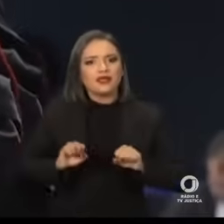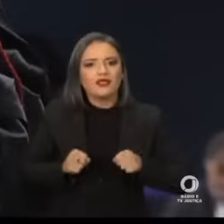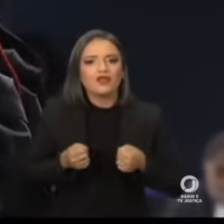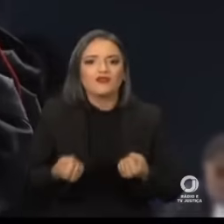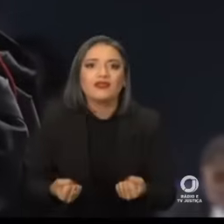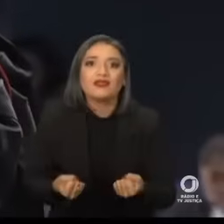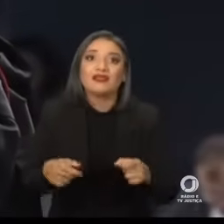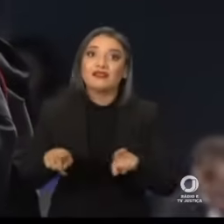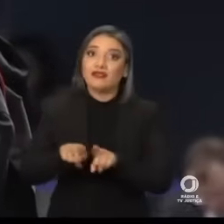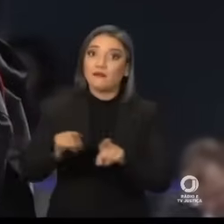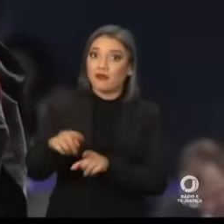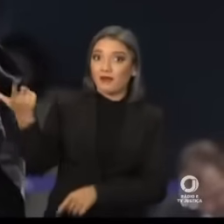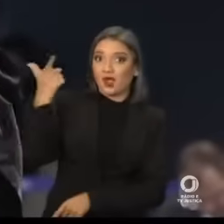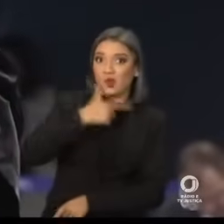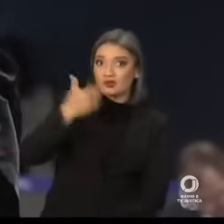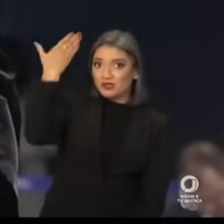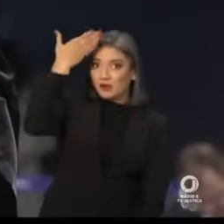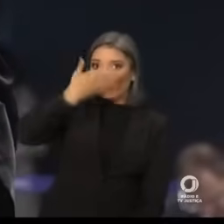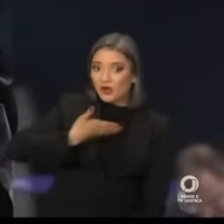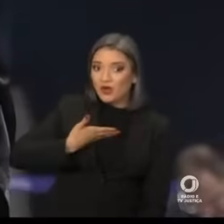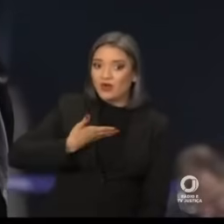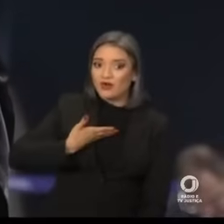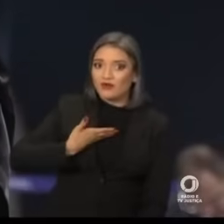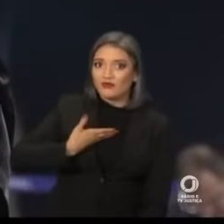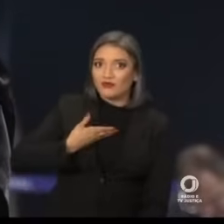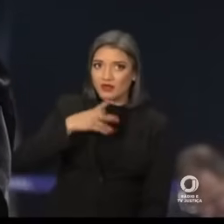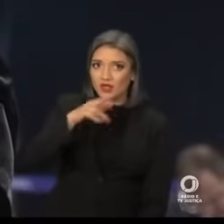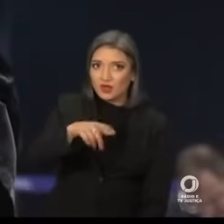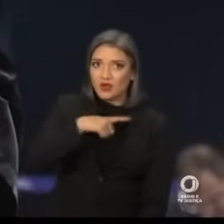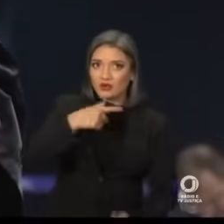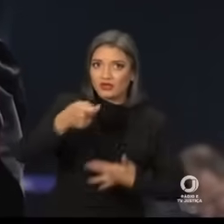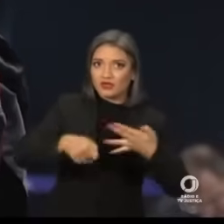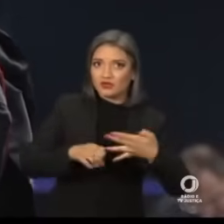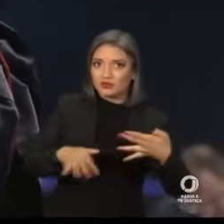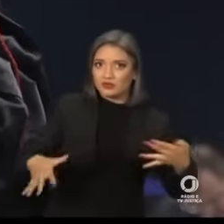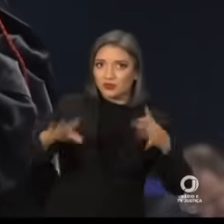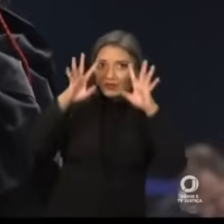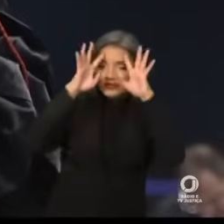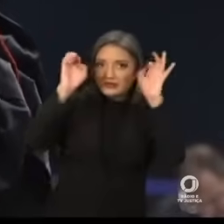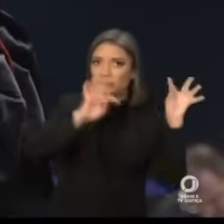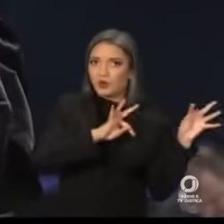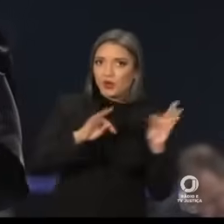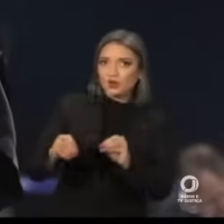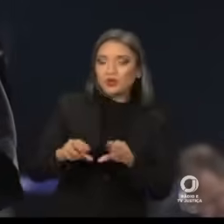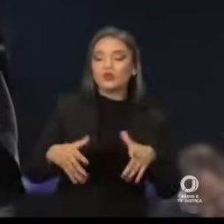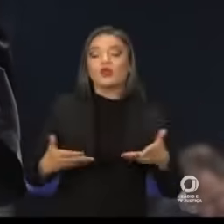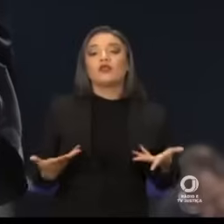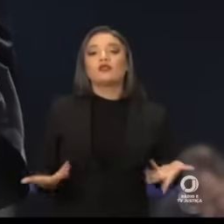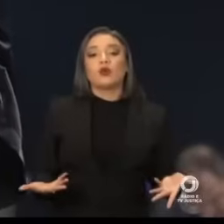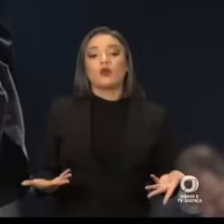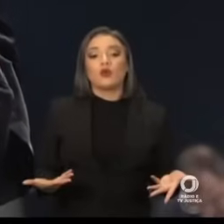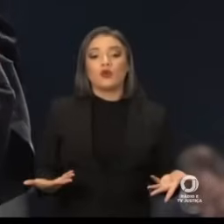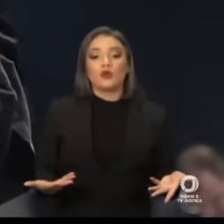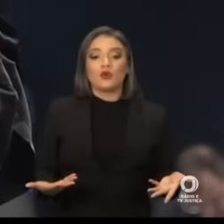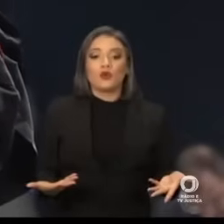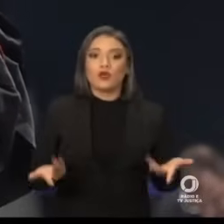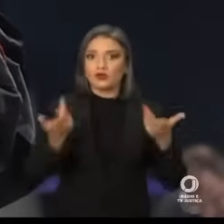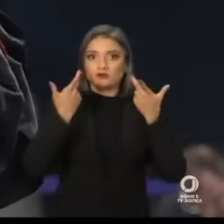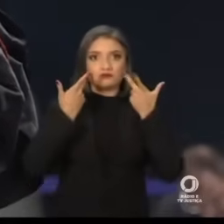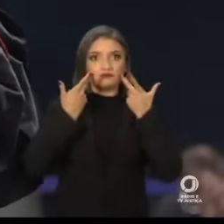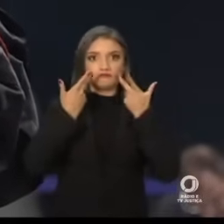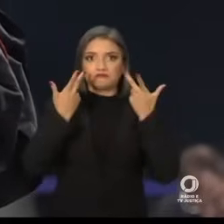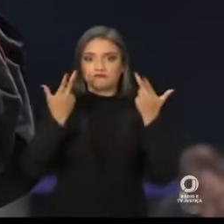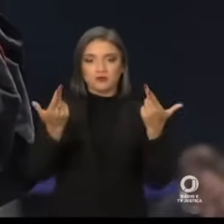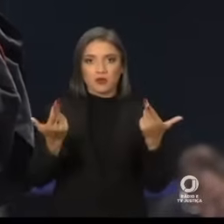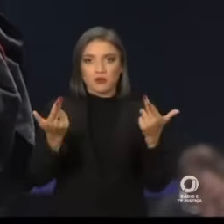de prova, como está consubstanciado na jurisprudência dos tribunais, então é natural